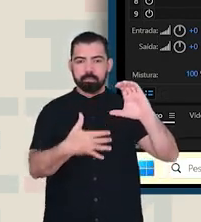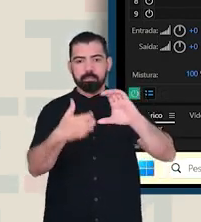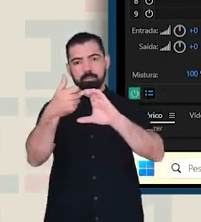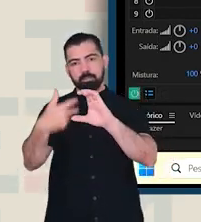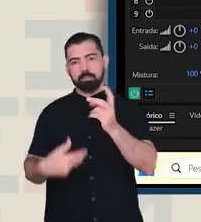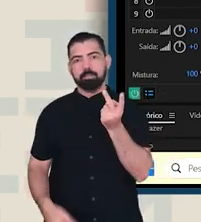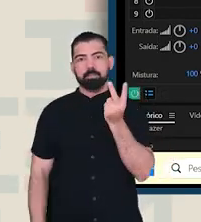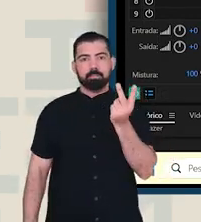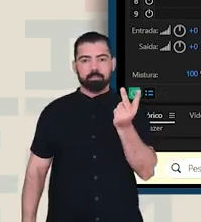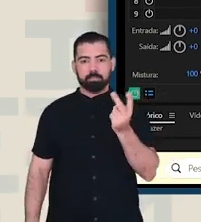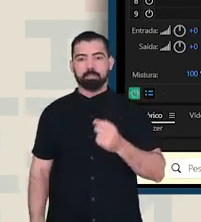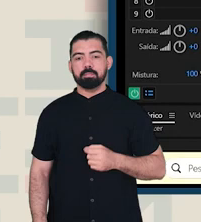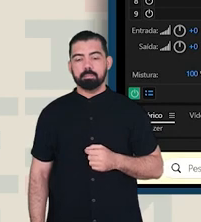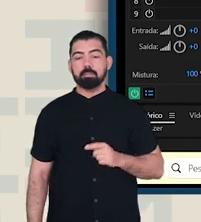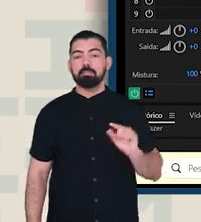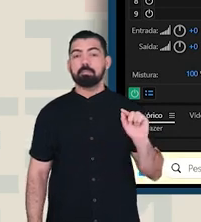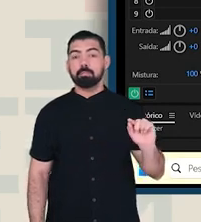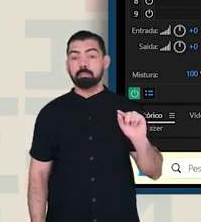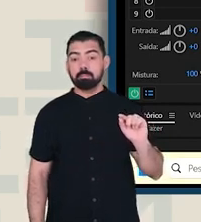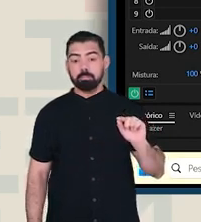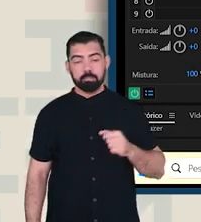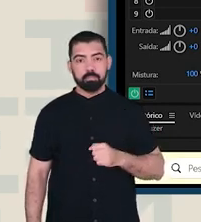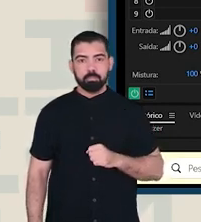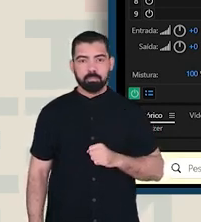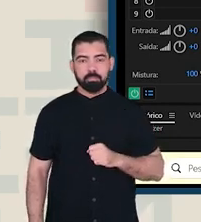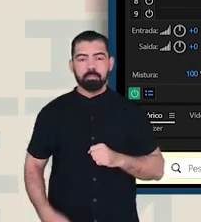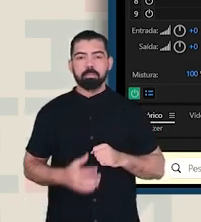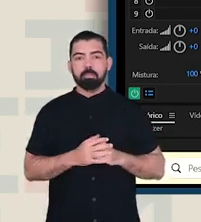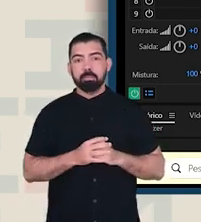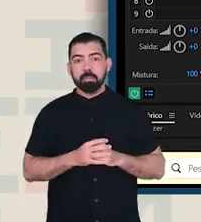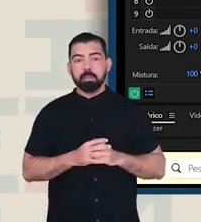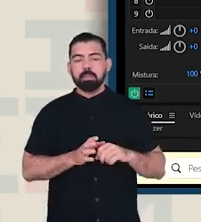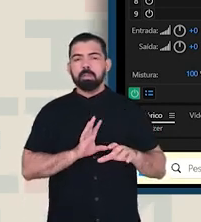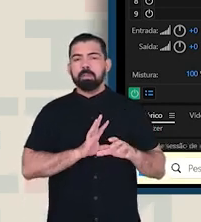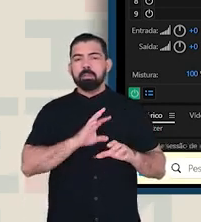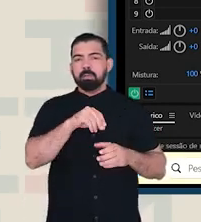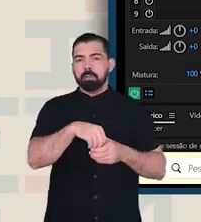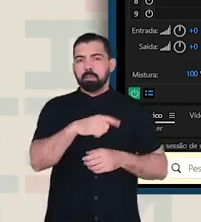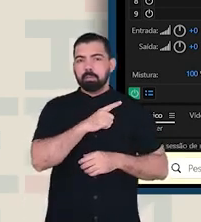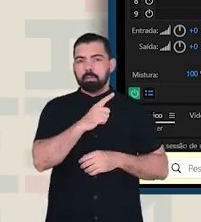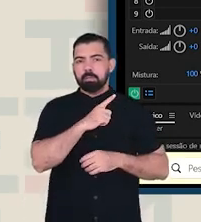características, que, de alguma maneira,